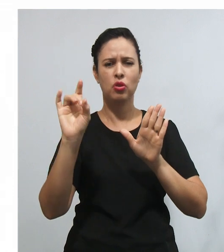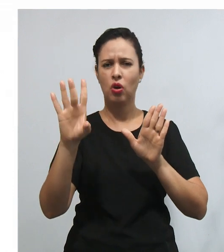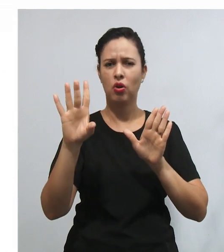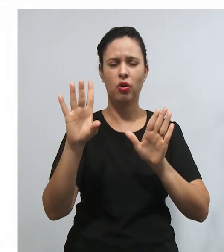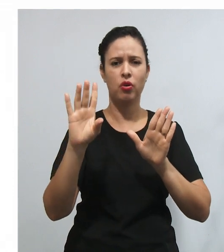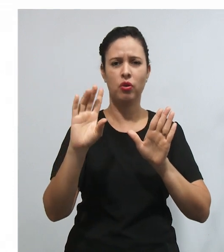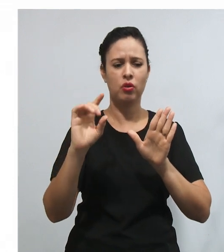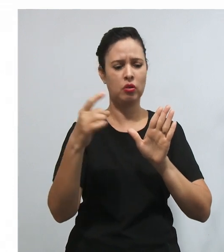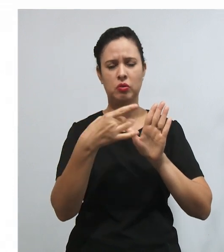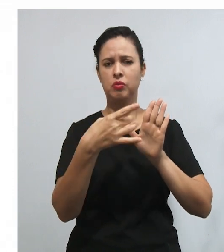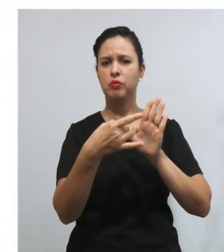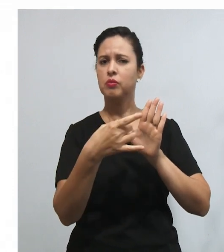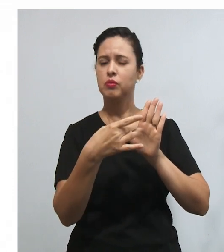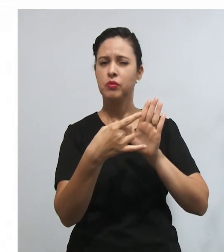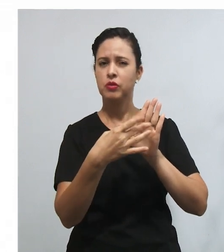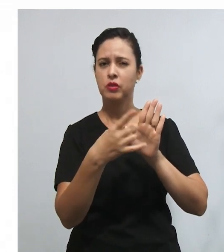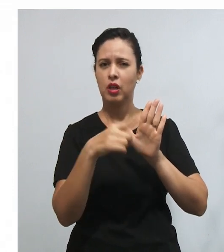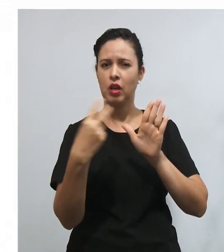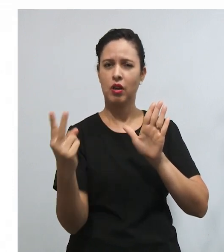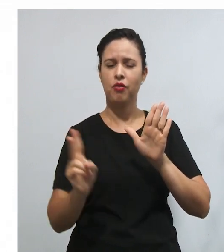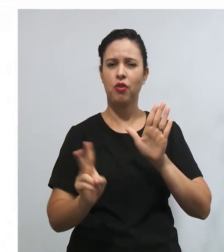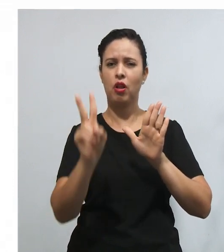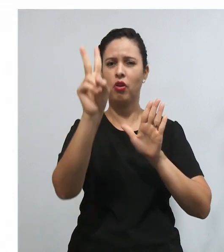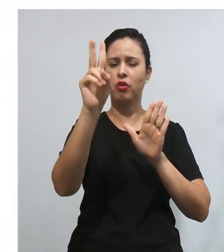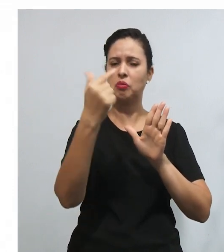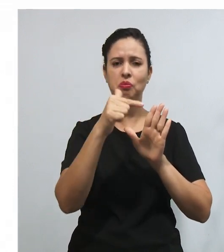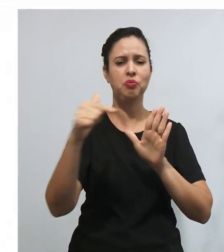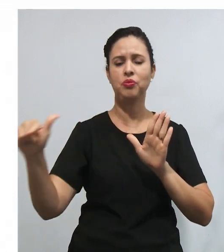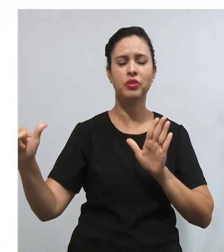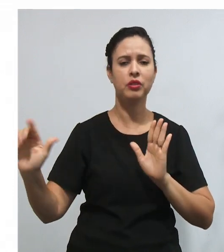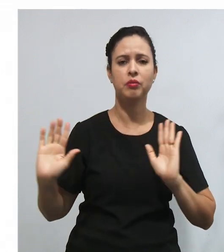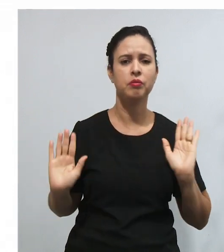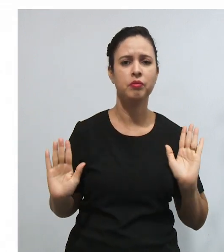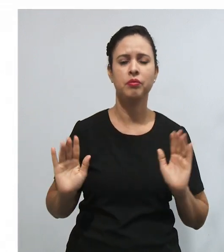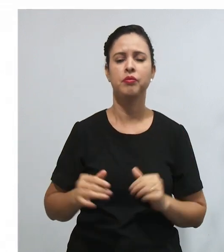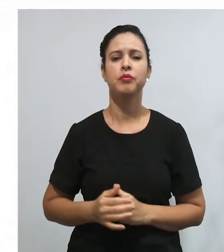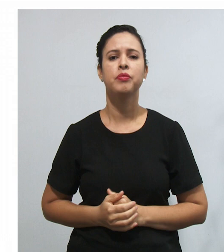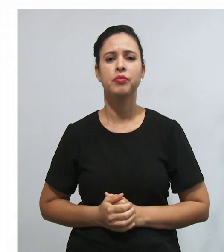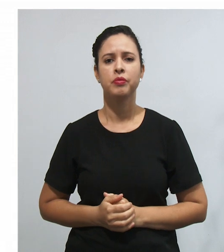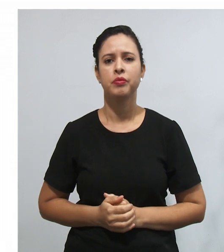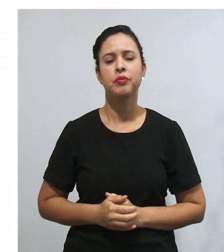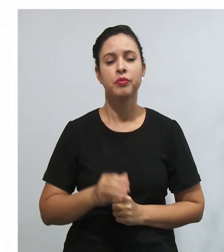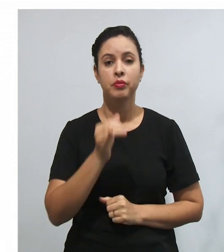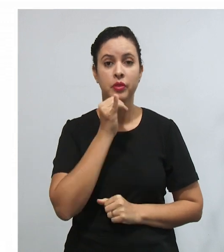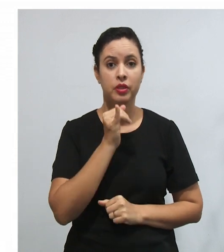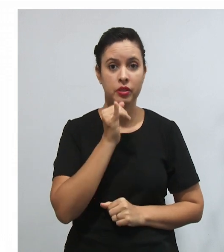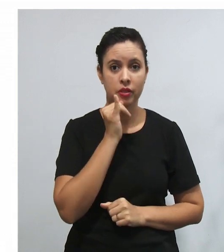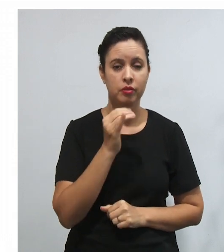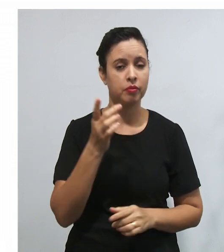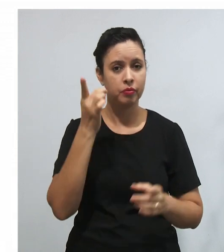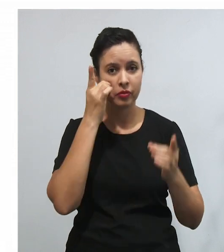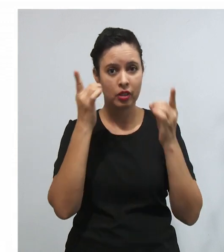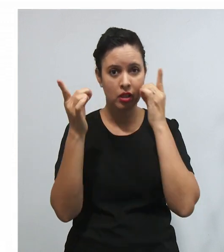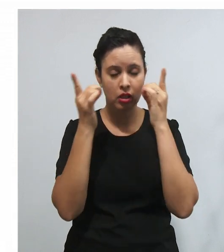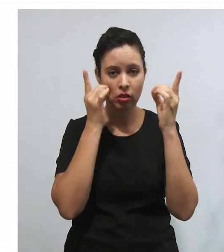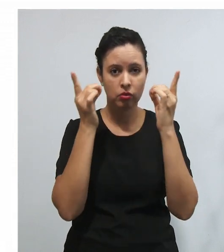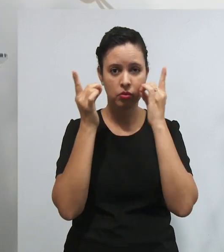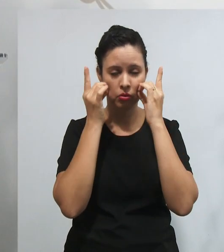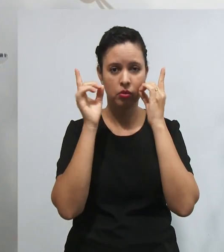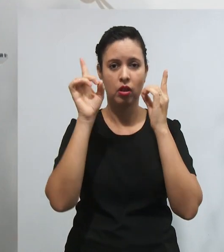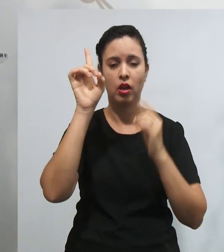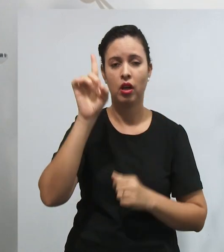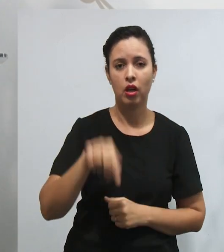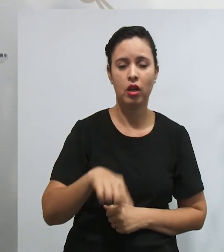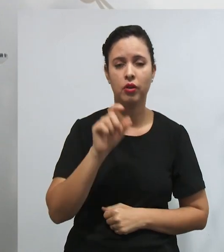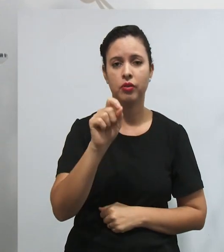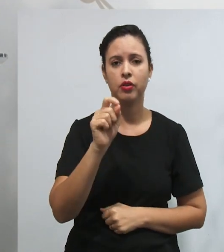tá? Então, ele não agrega tanto valor, a representação de um fato. Gente, a gente pode dizer que, então, o dado, ele